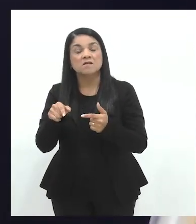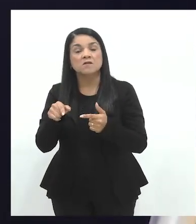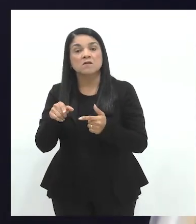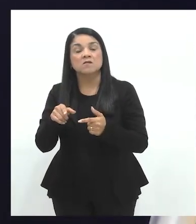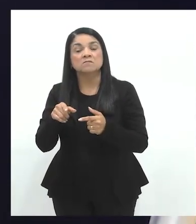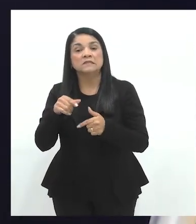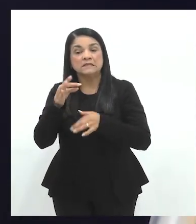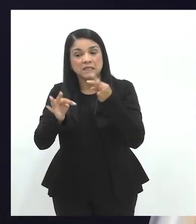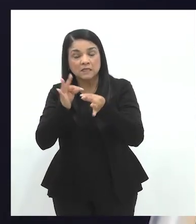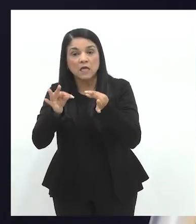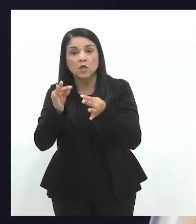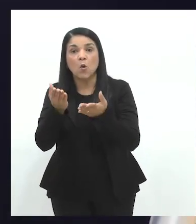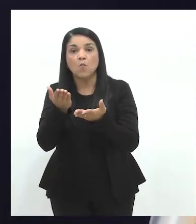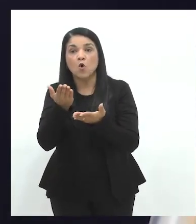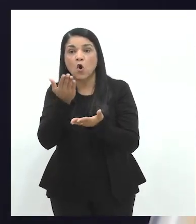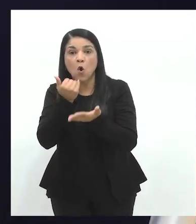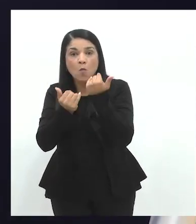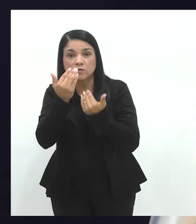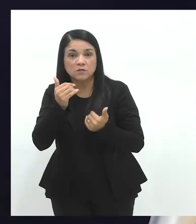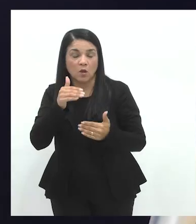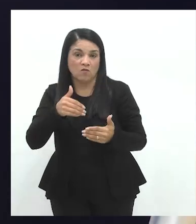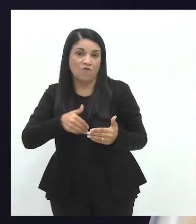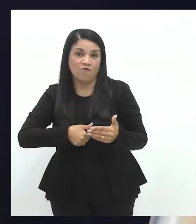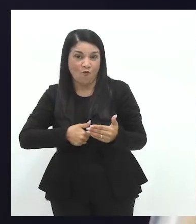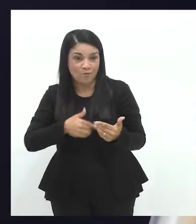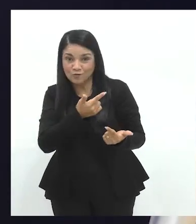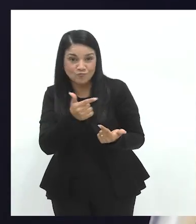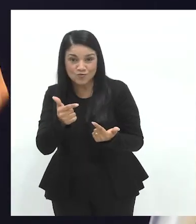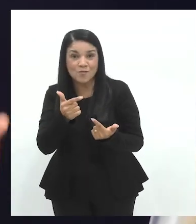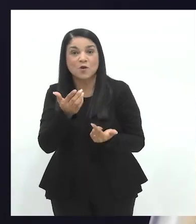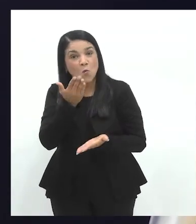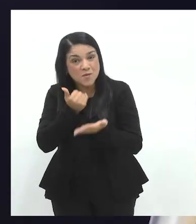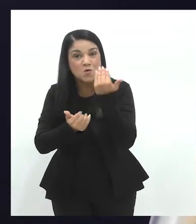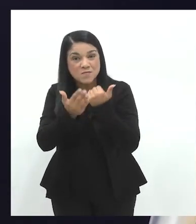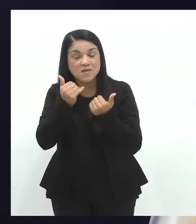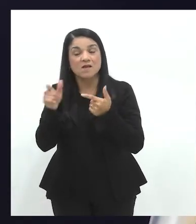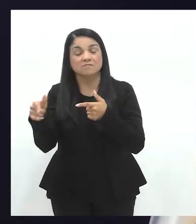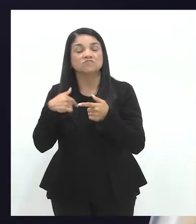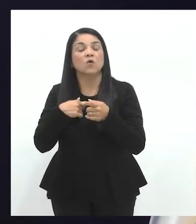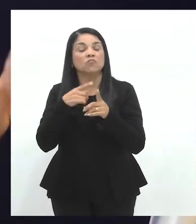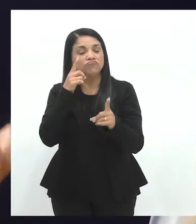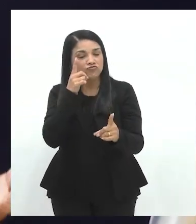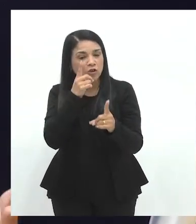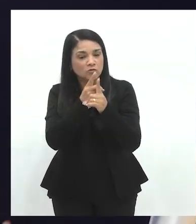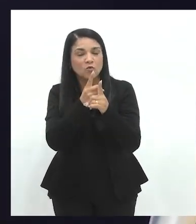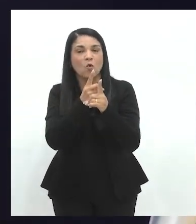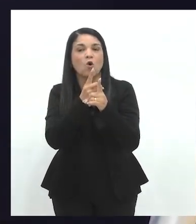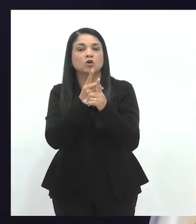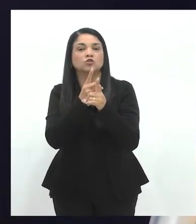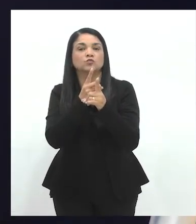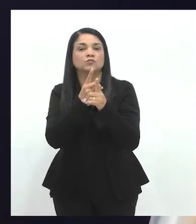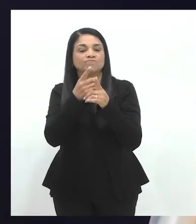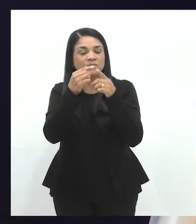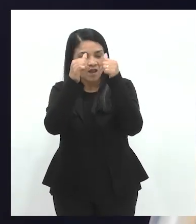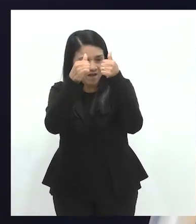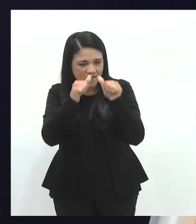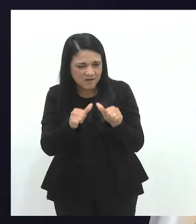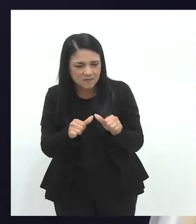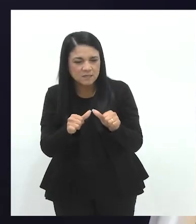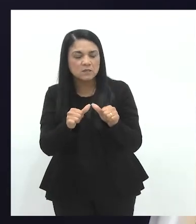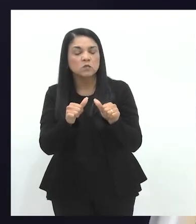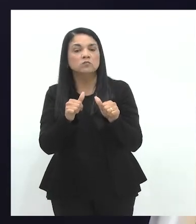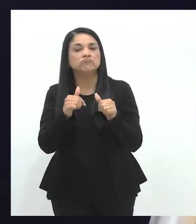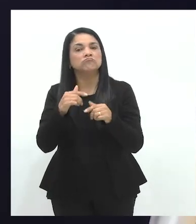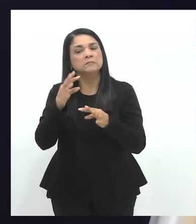gente entrou com o diagnóstico certo, o psiquiatra fechou o diagnóstico dela, com a minha avaliação, ela entrou em tratamento